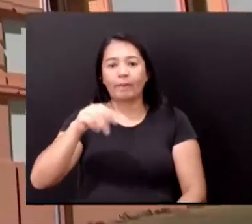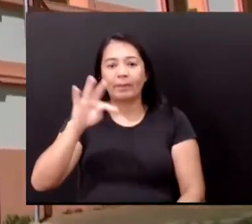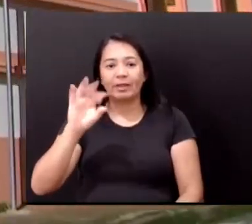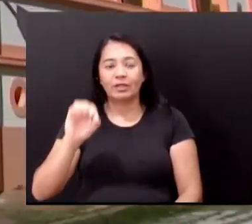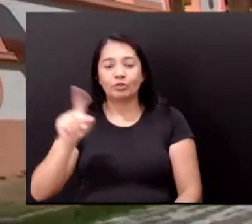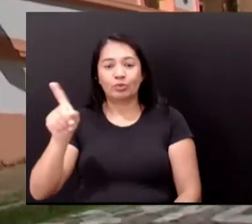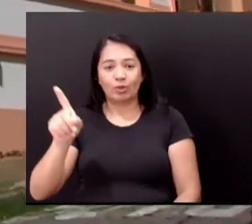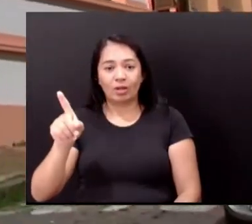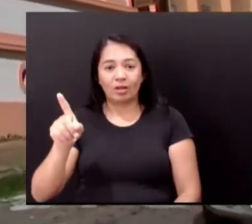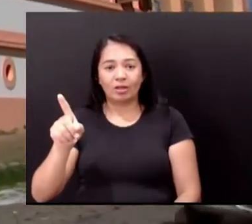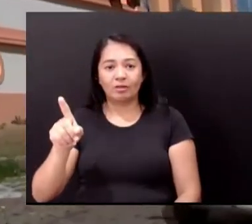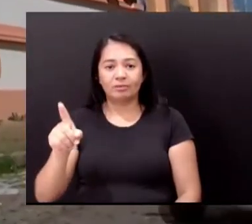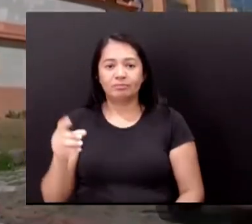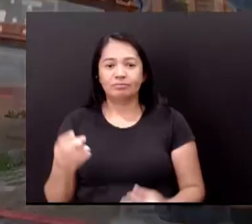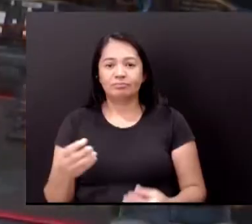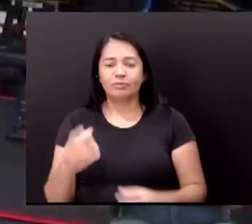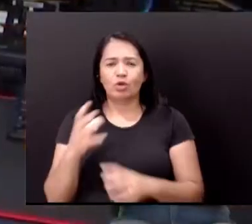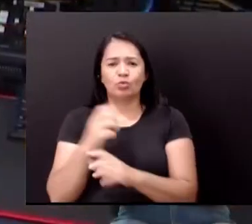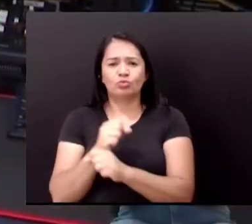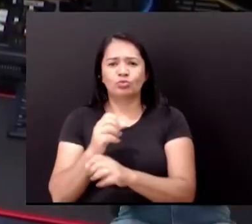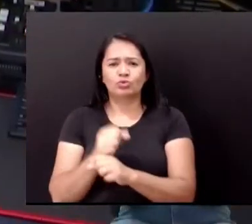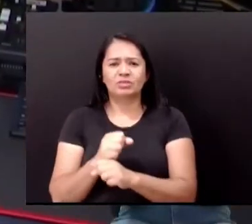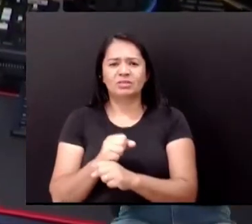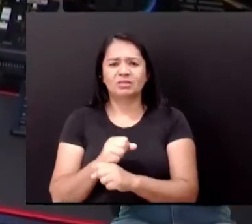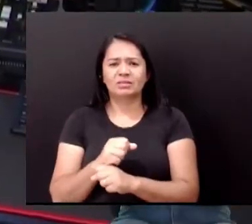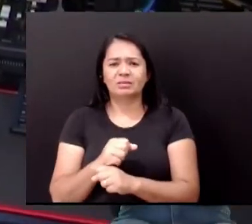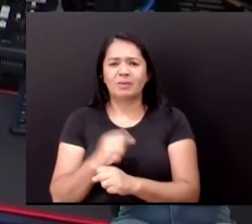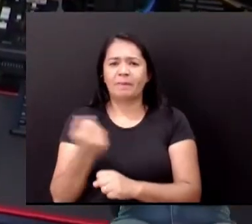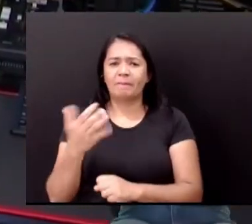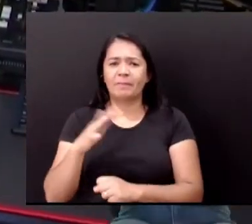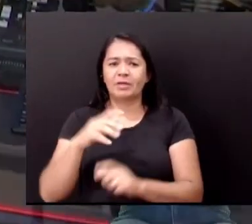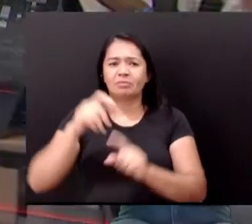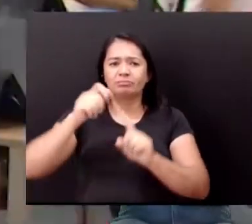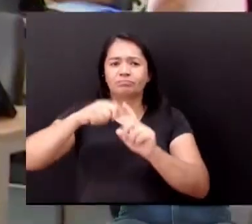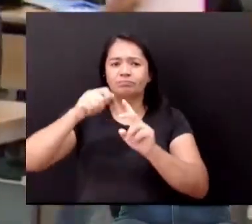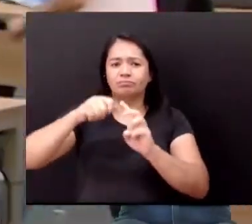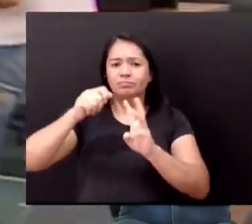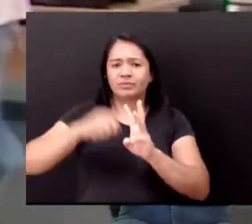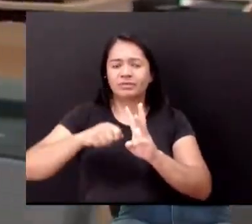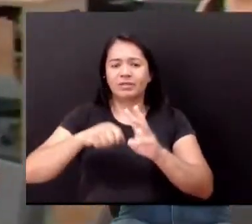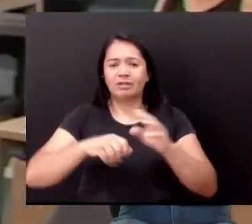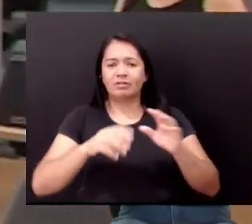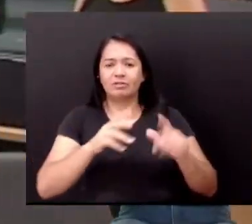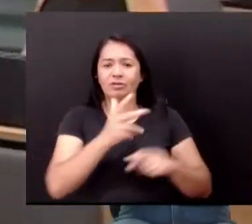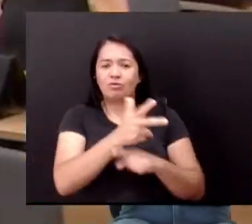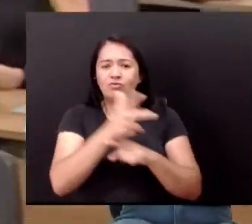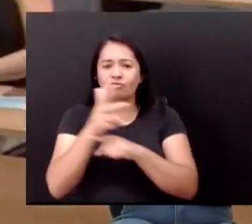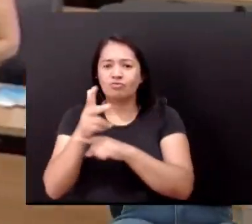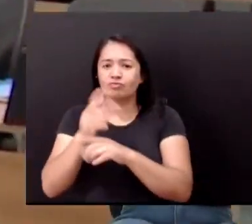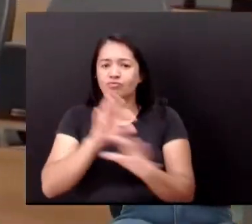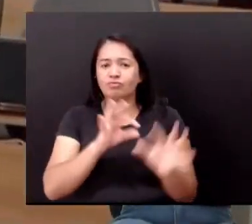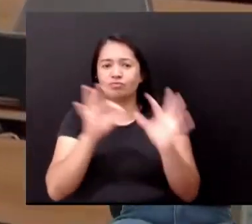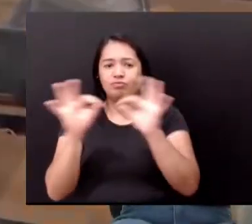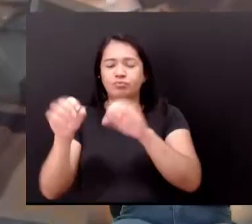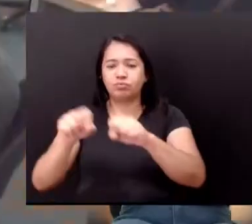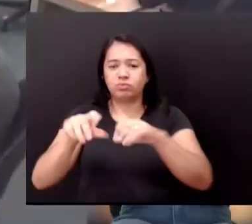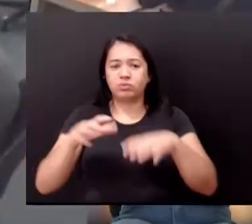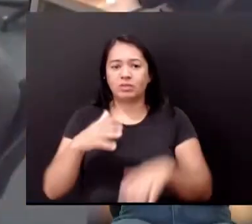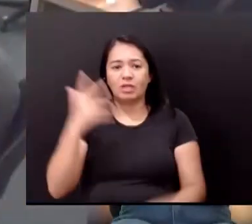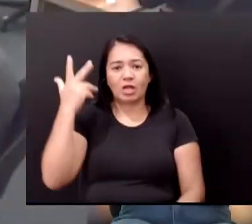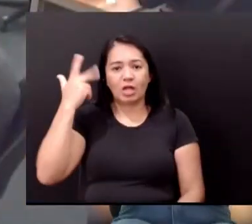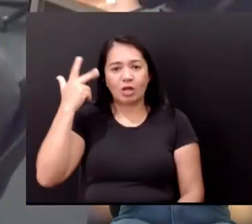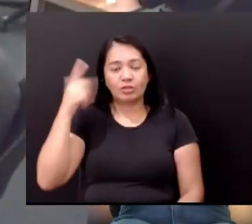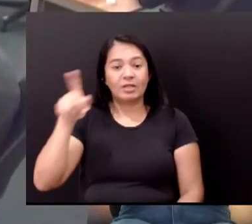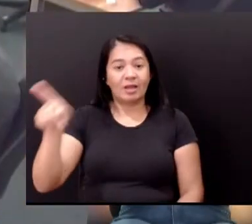um total de 3, 4 meses, fazendo as transmissões e fazendo as sessões ordinárias lá. Quer dizer, então foi